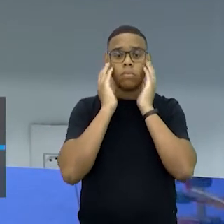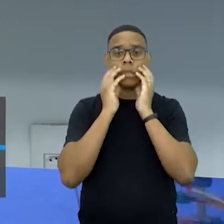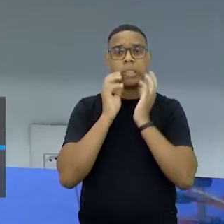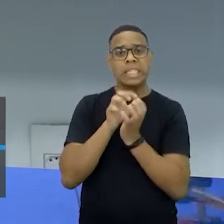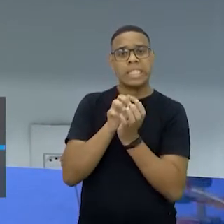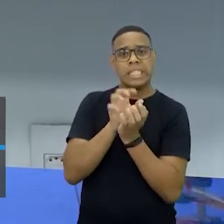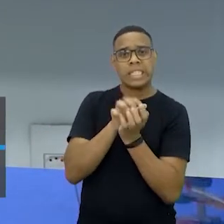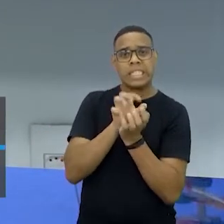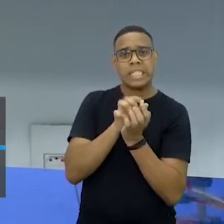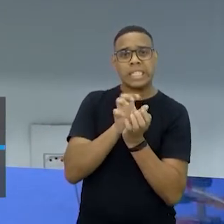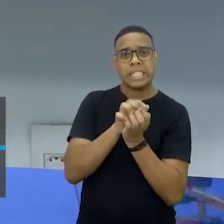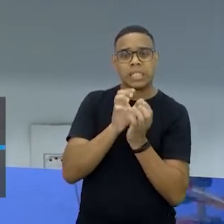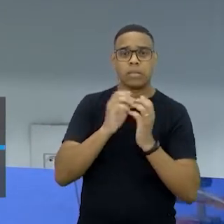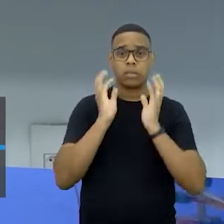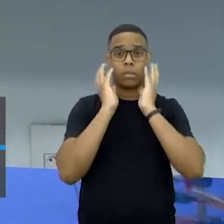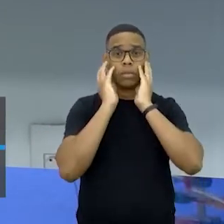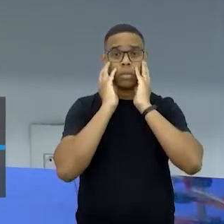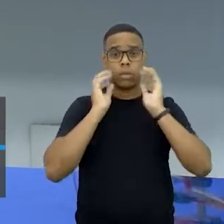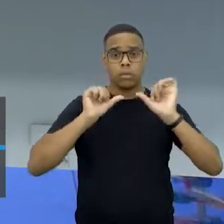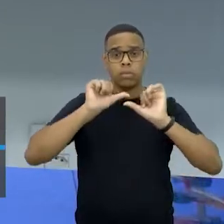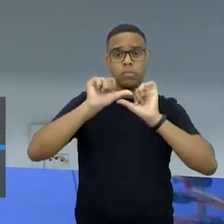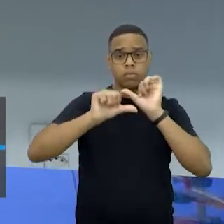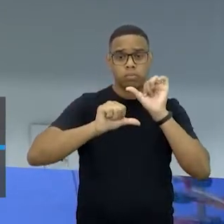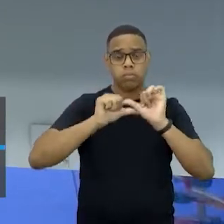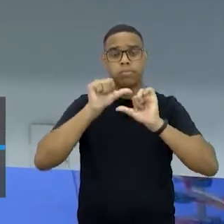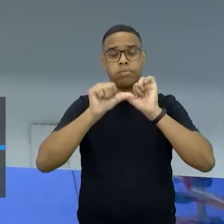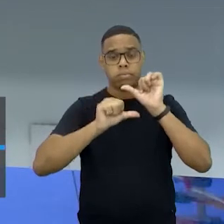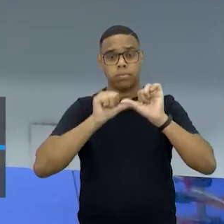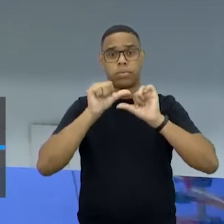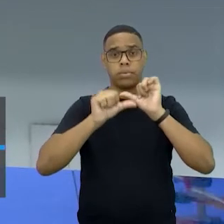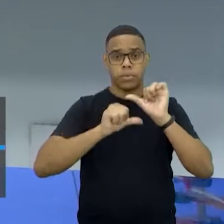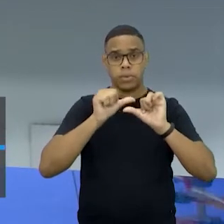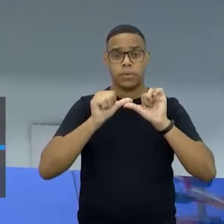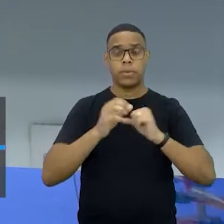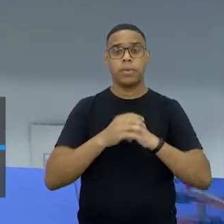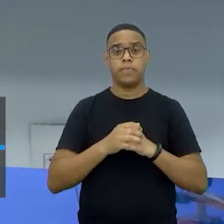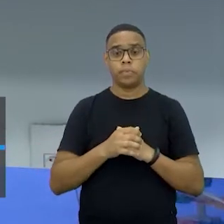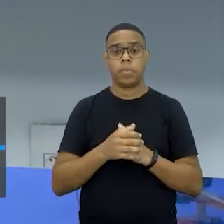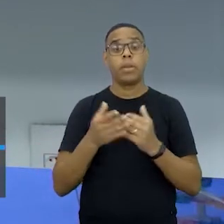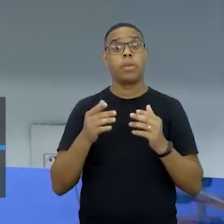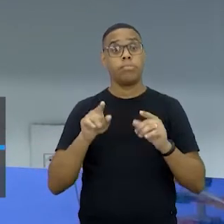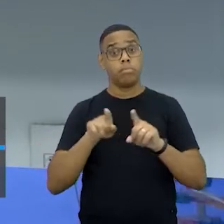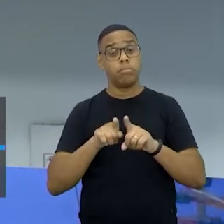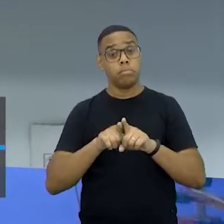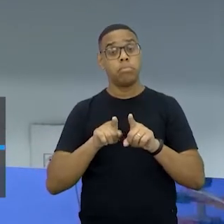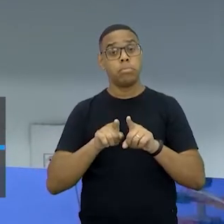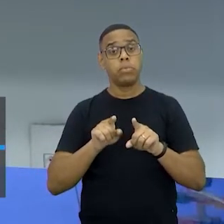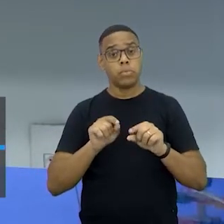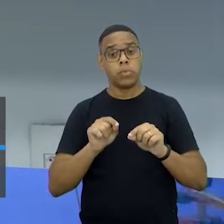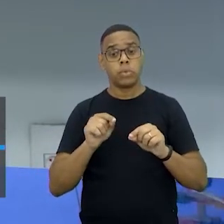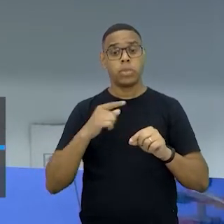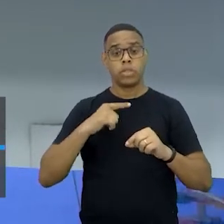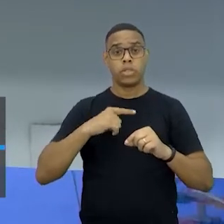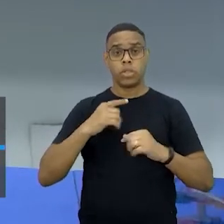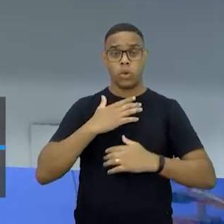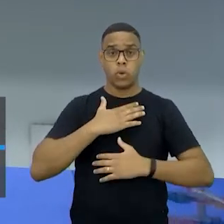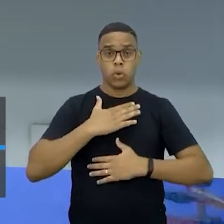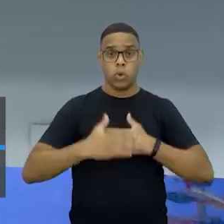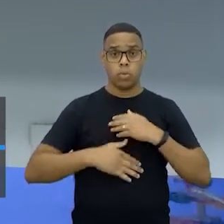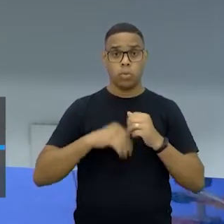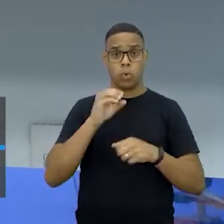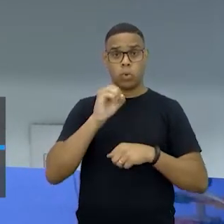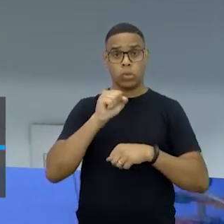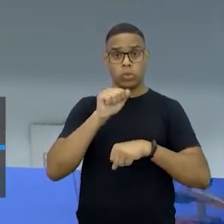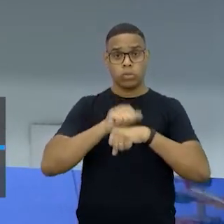mandíbula é também apresenta uma queda ali na robustez assim como na questão também do esqueleto